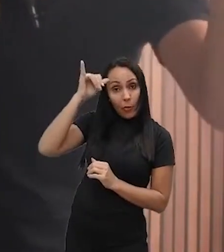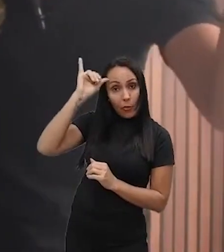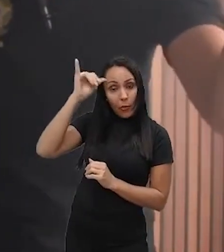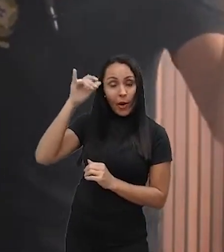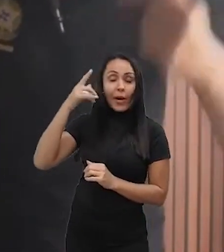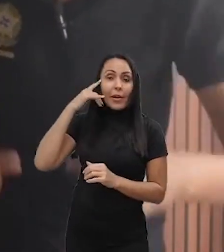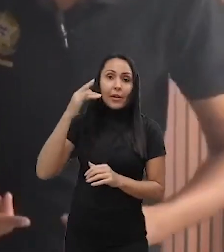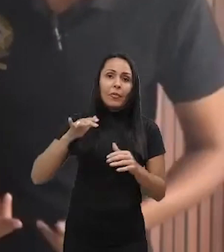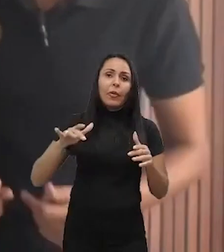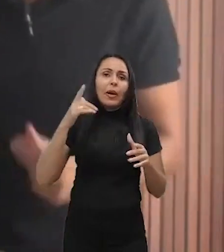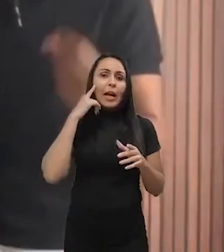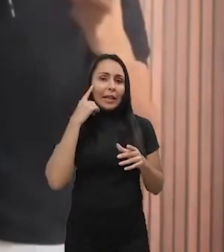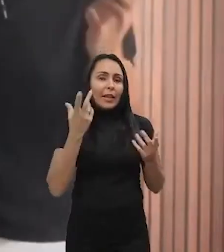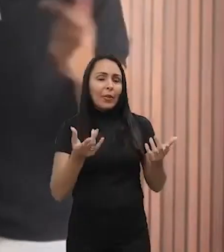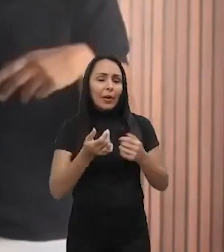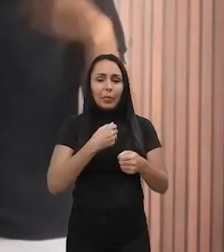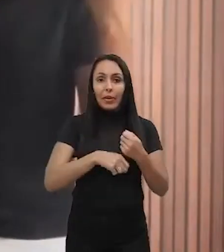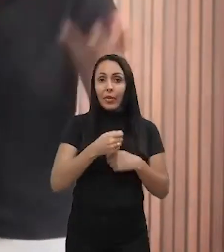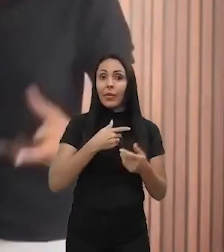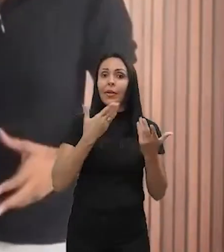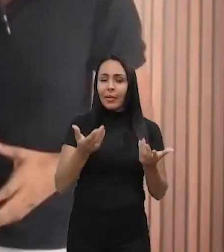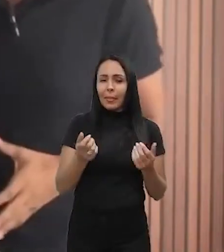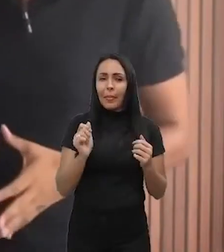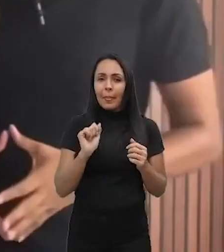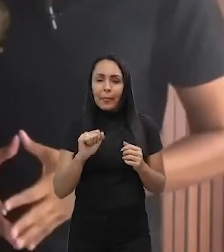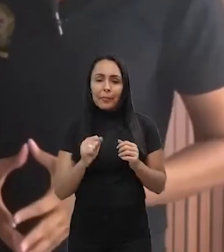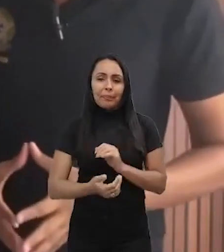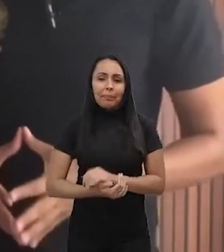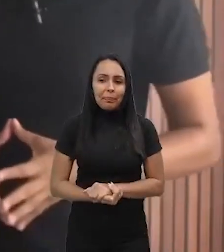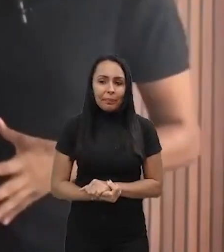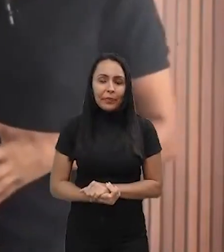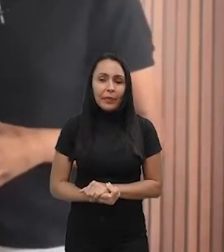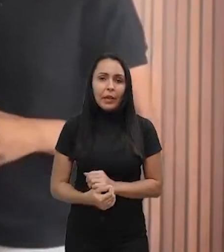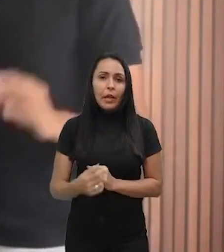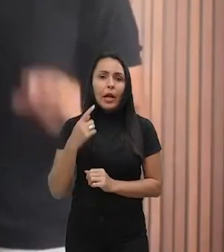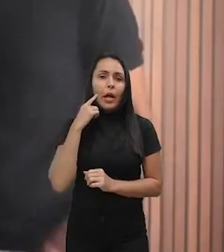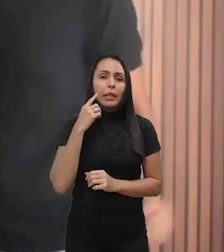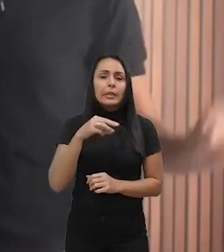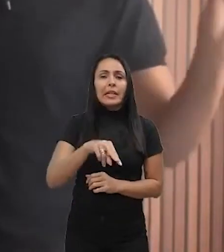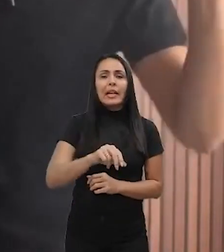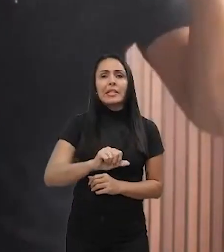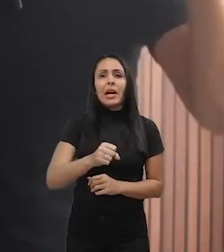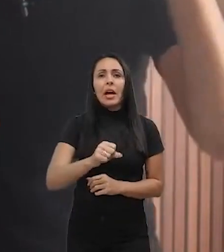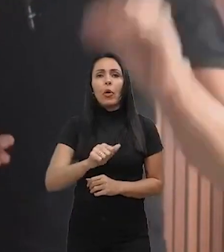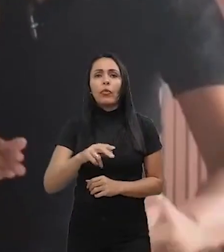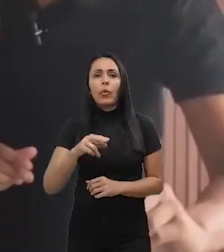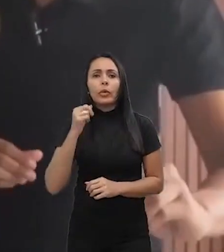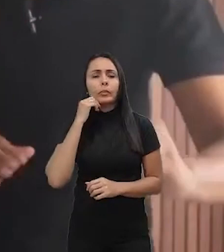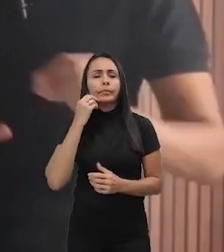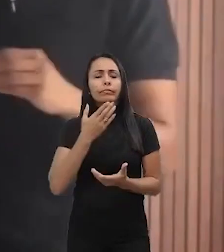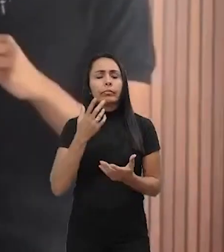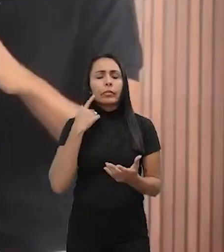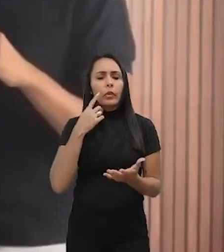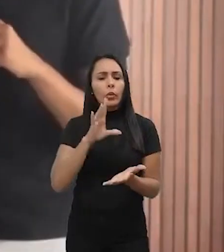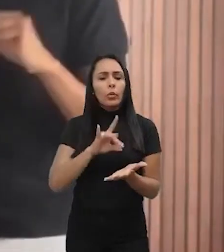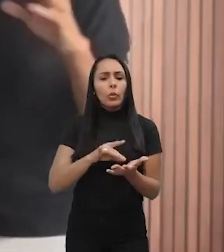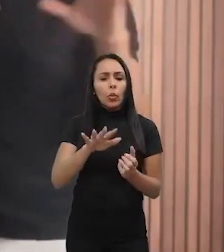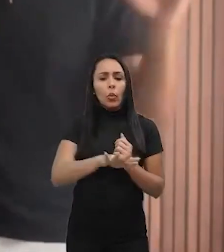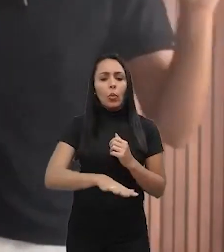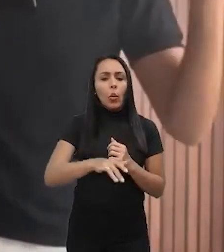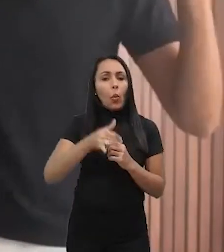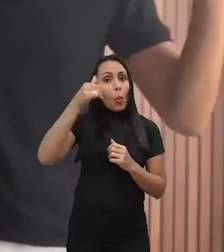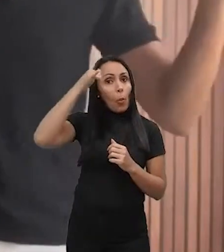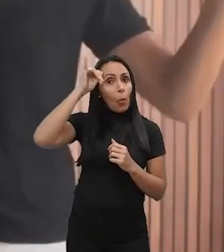ó, ele tem que ser esperto, ela tem que ser esperta para poder fazer a coisa acontecer. E aí Nassau colocou de fato um boi